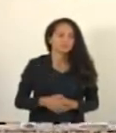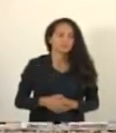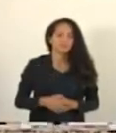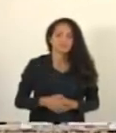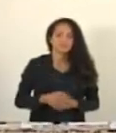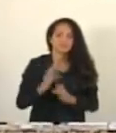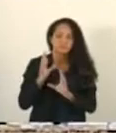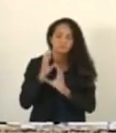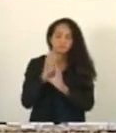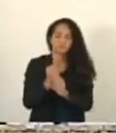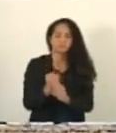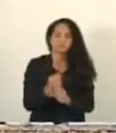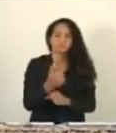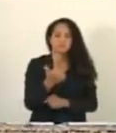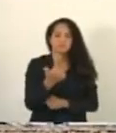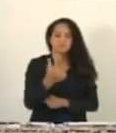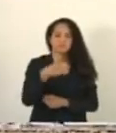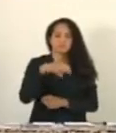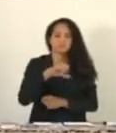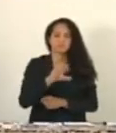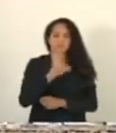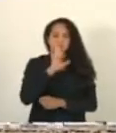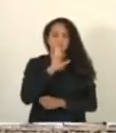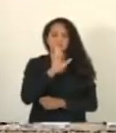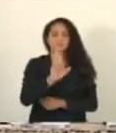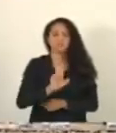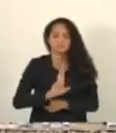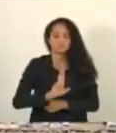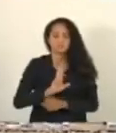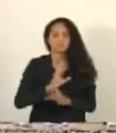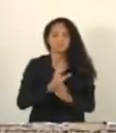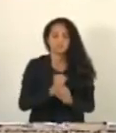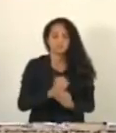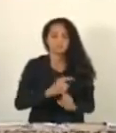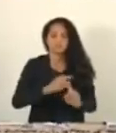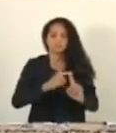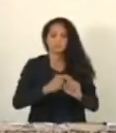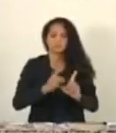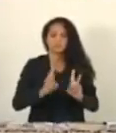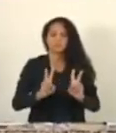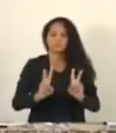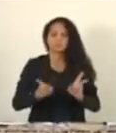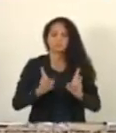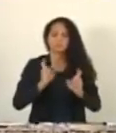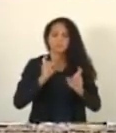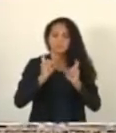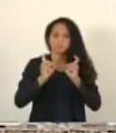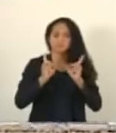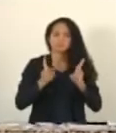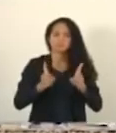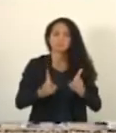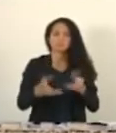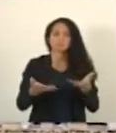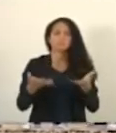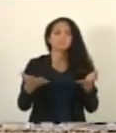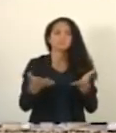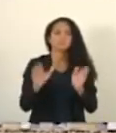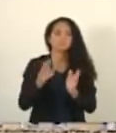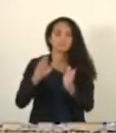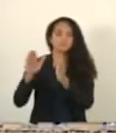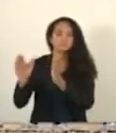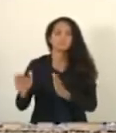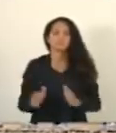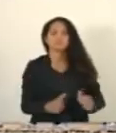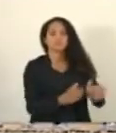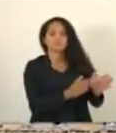19 deputados responderam presente. A quórum para manutenção da sessão. Passamos neste